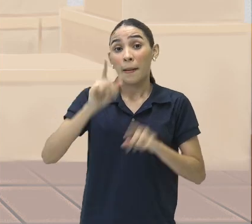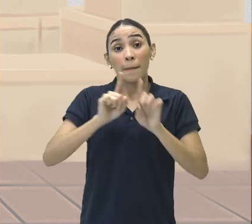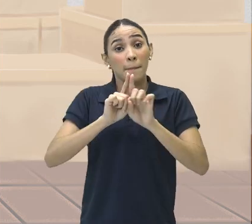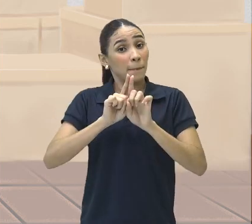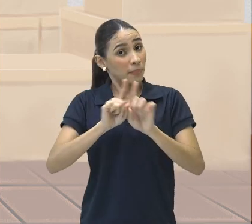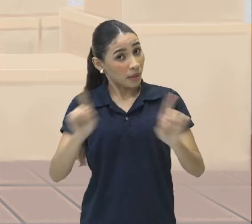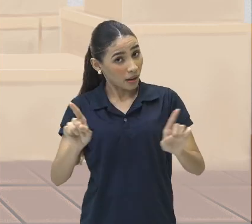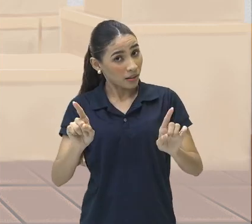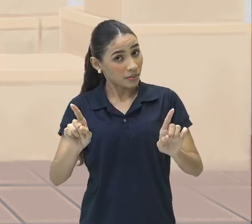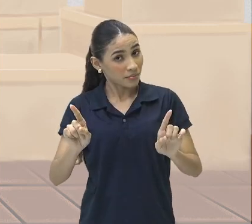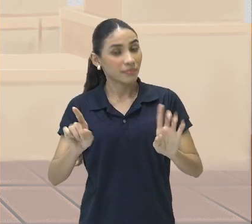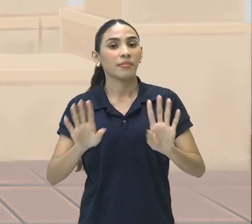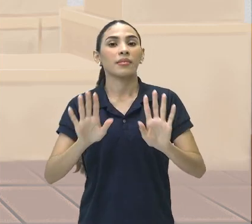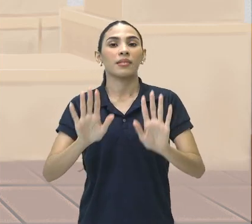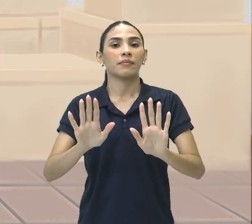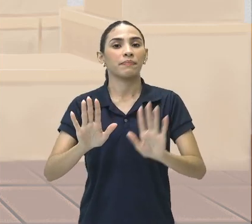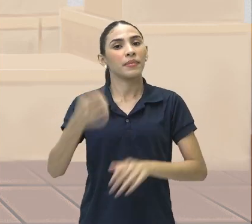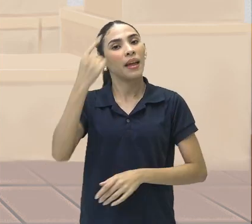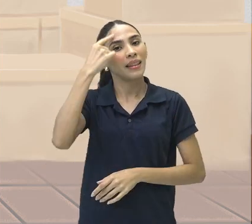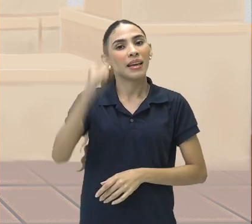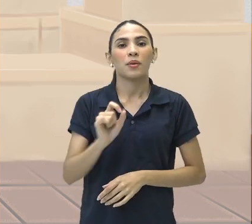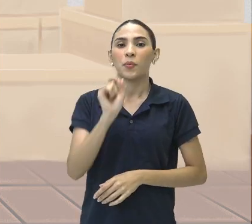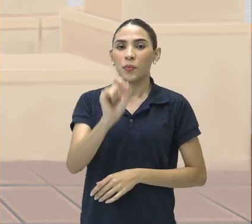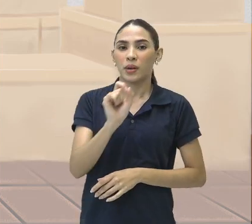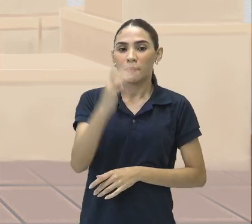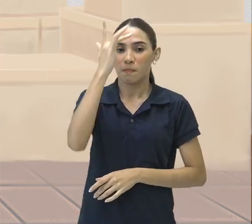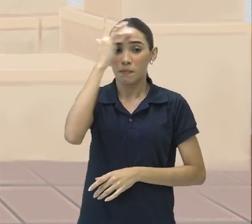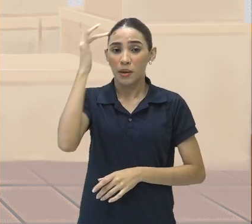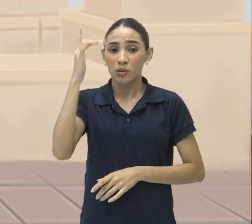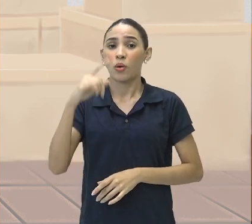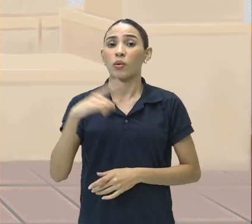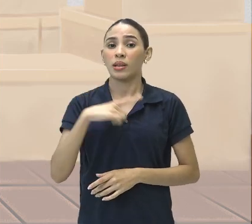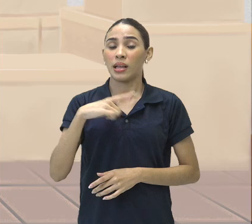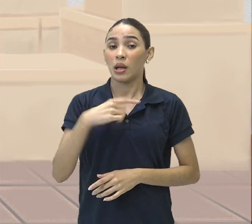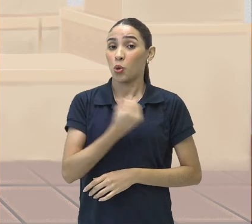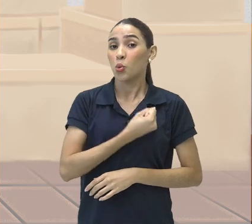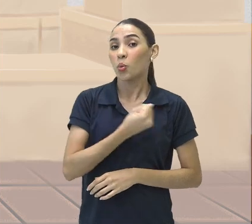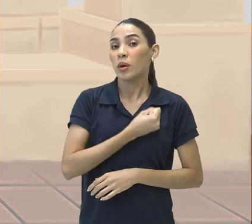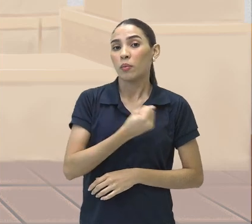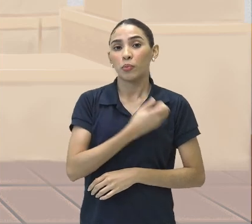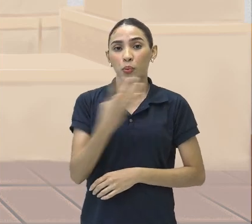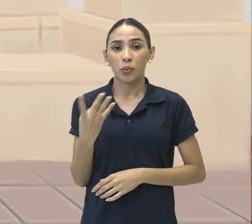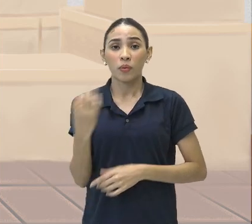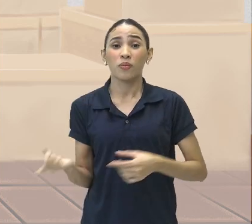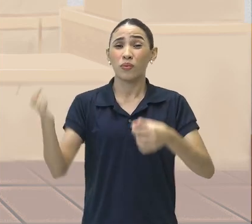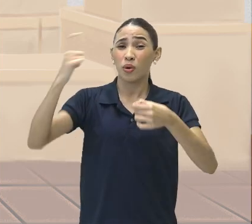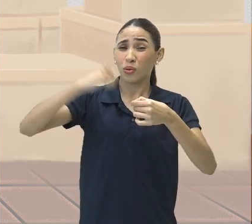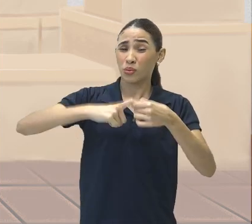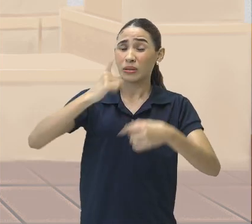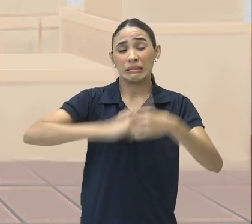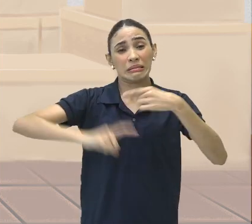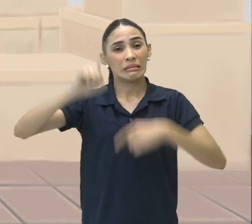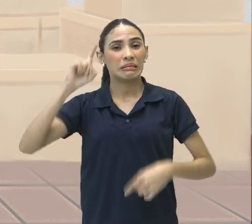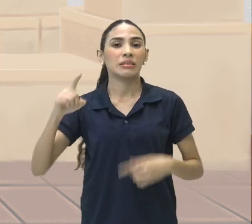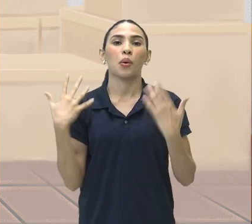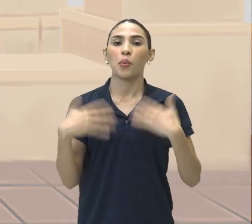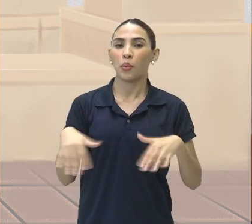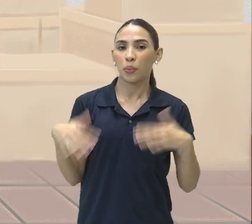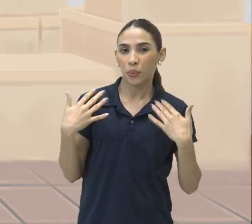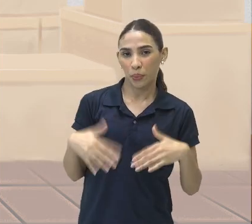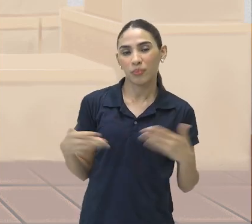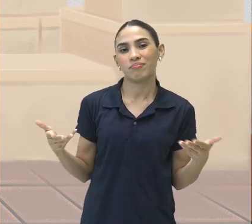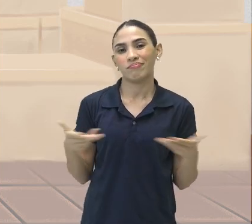Mas a ideia é que essas pessoas, esse número de pessoas voltou a avançar, né, recentemente, em